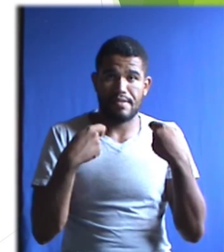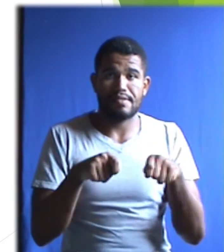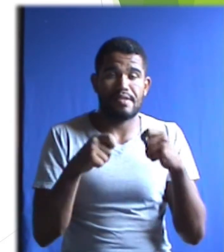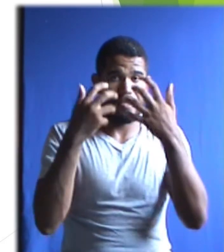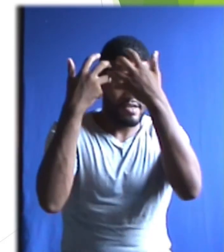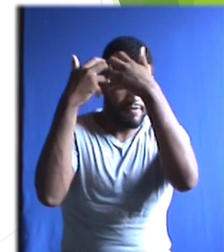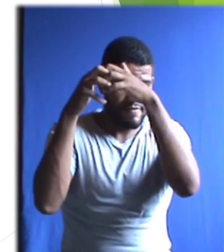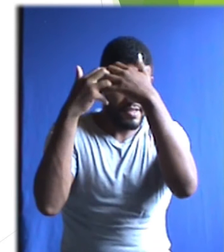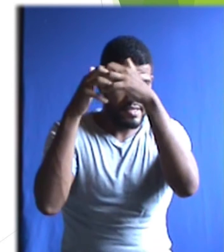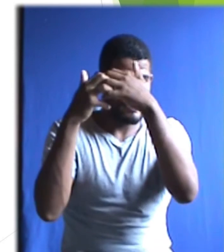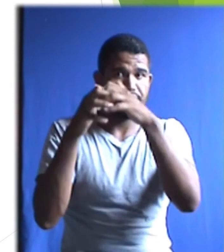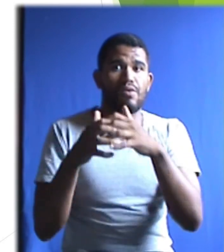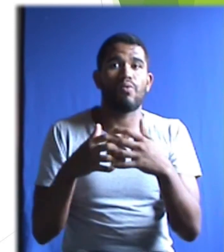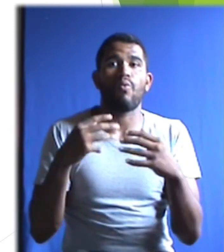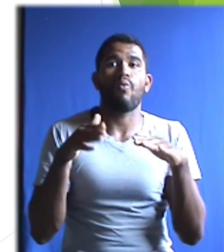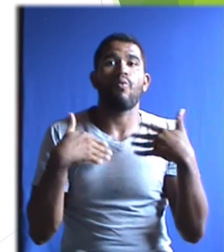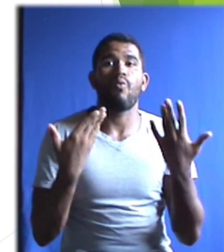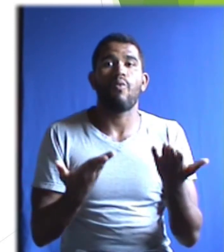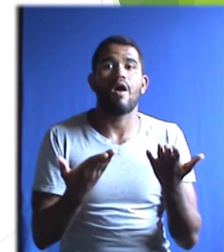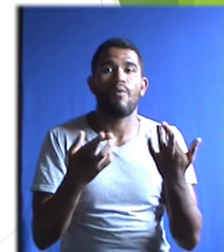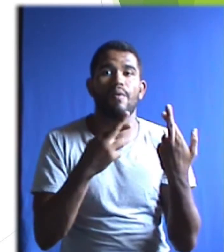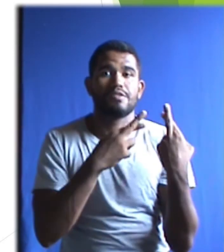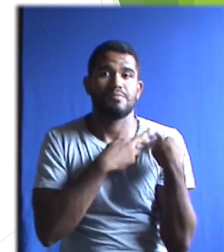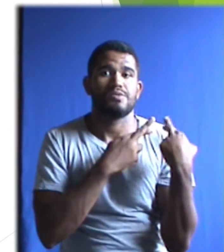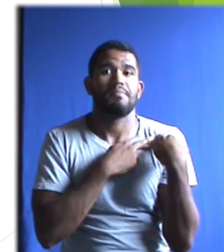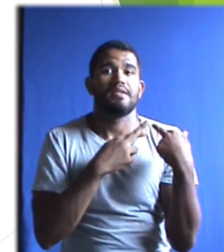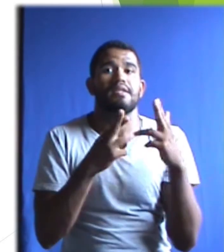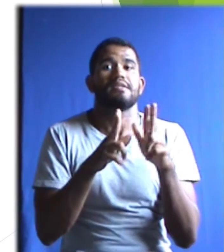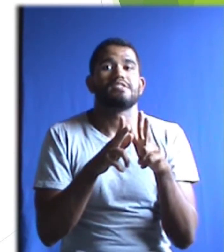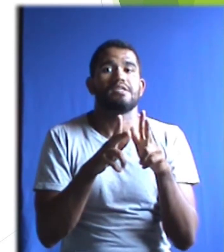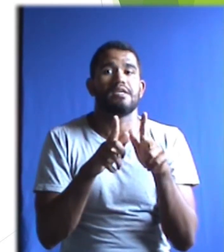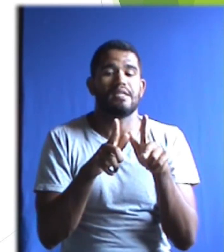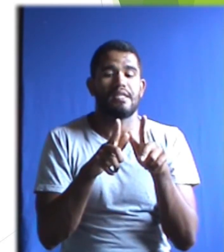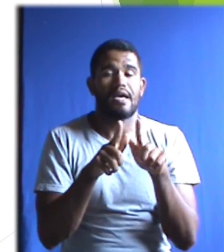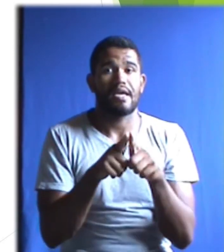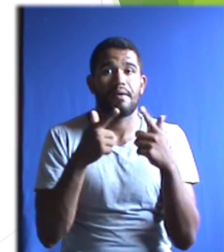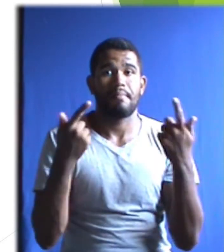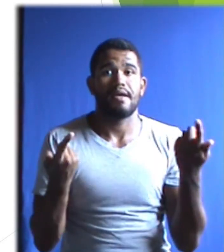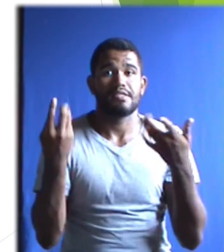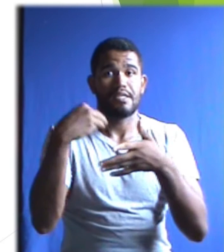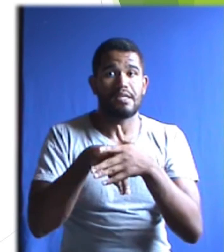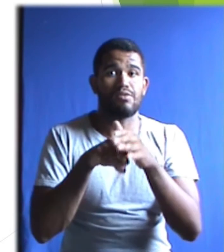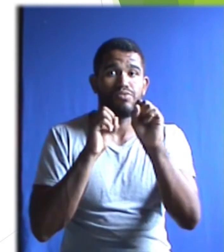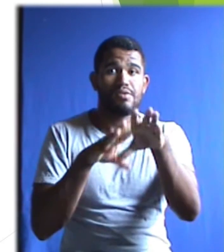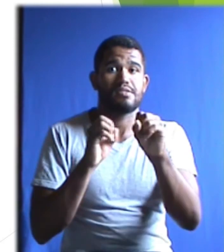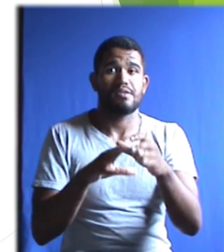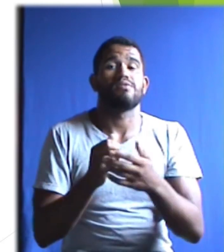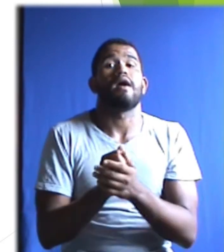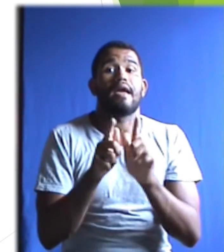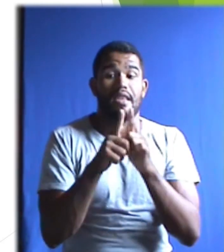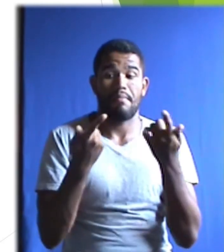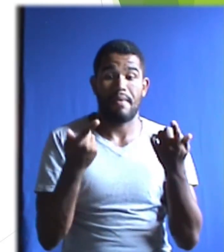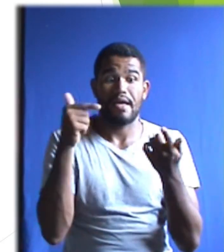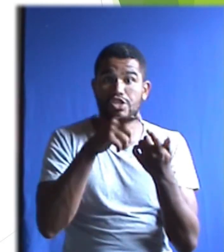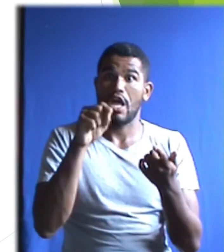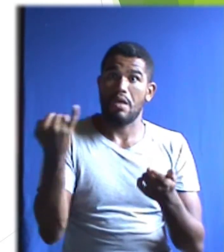Também é necessário a gente fazer uma reflexão à parte sobre qual o papel da gramática no ensino. A gramática ela é muito